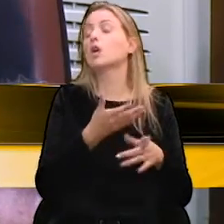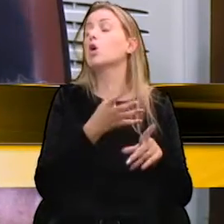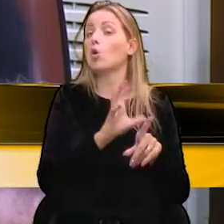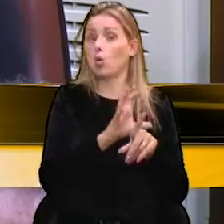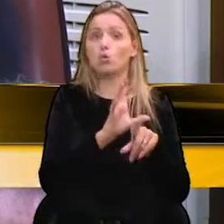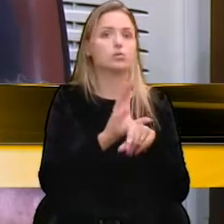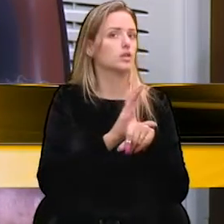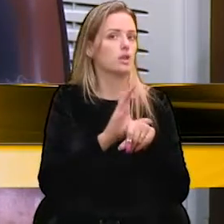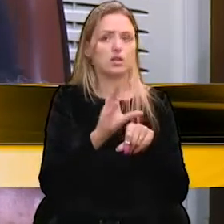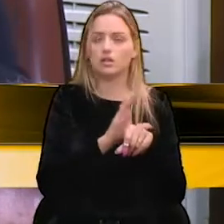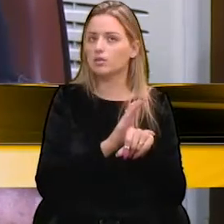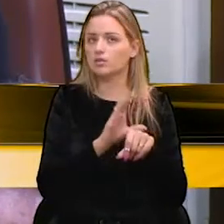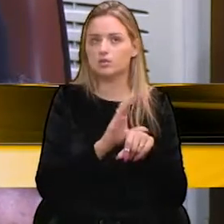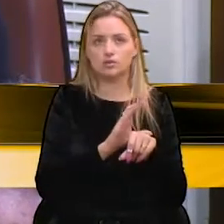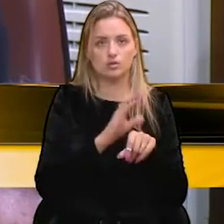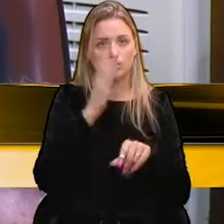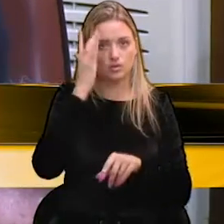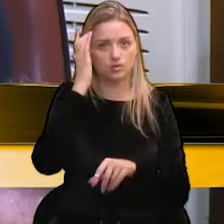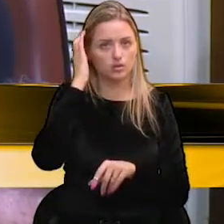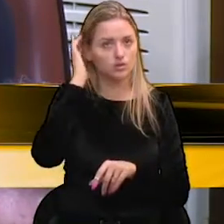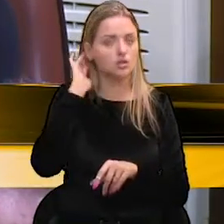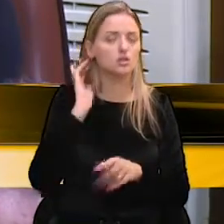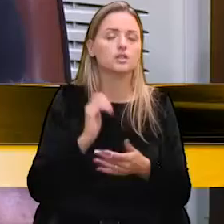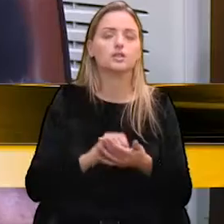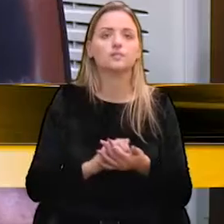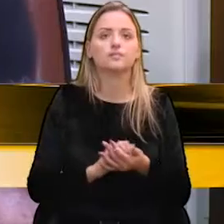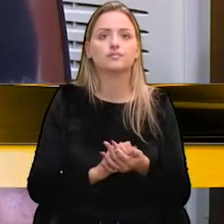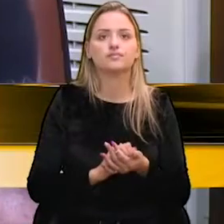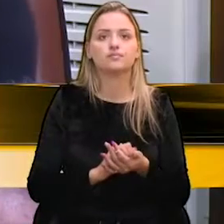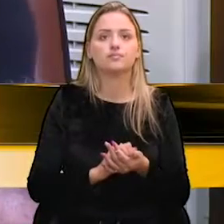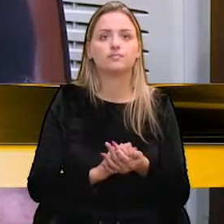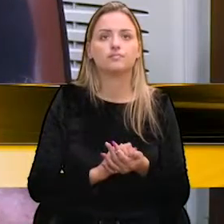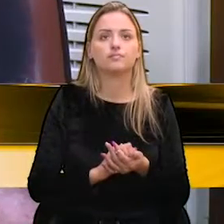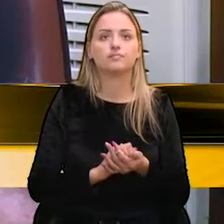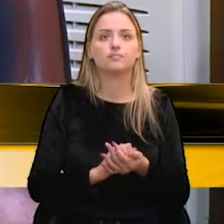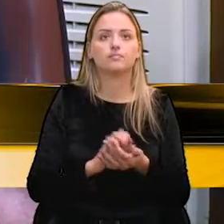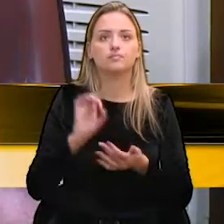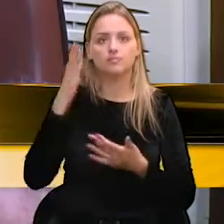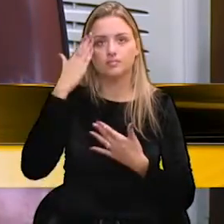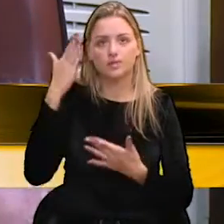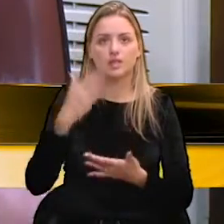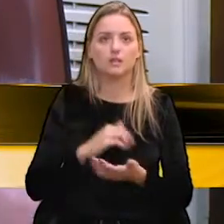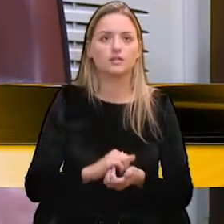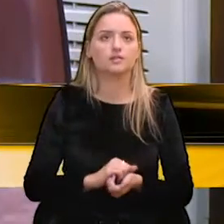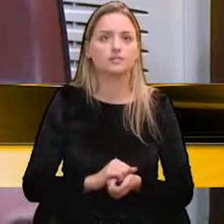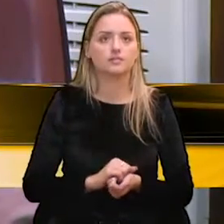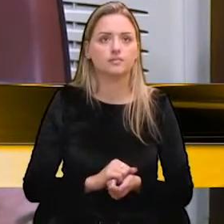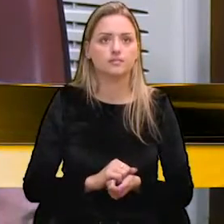aliás, contrária ao parecer de inconstitucionalidade. Obrigado.